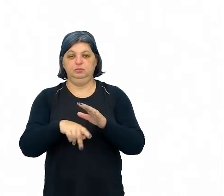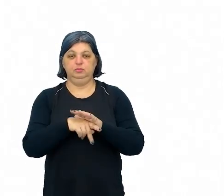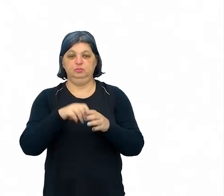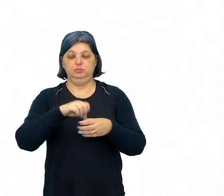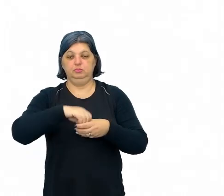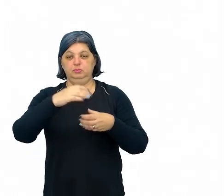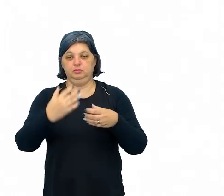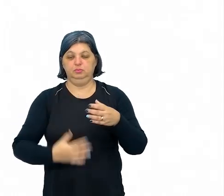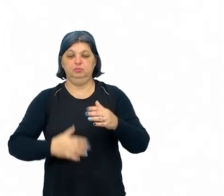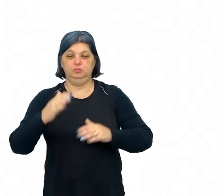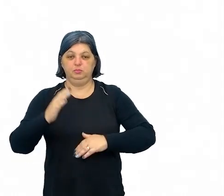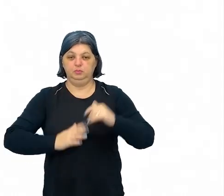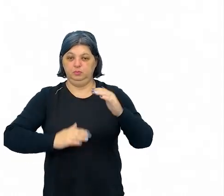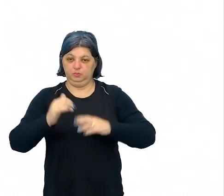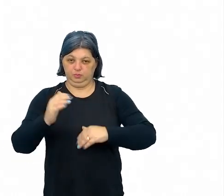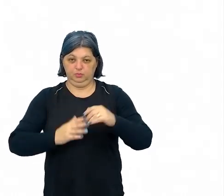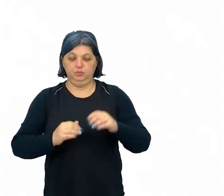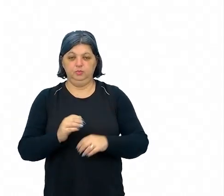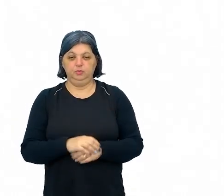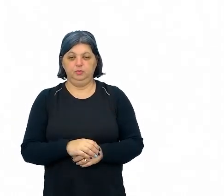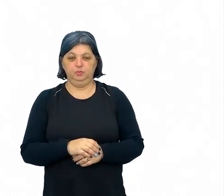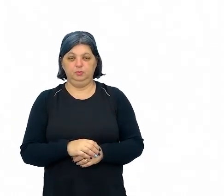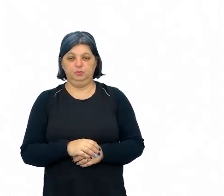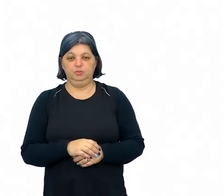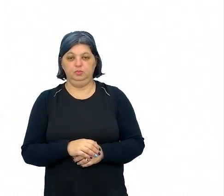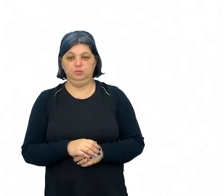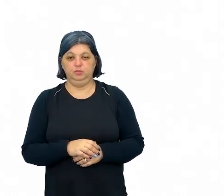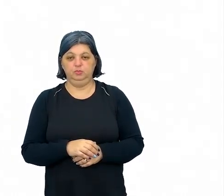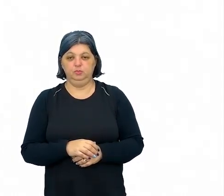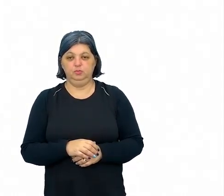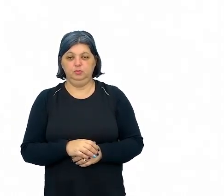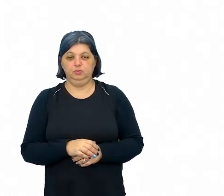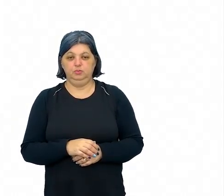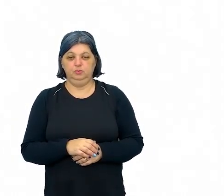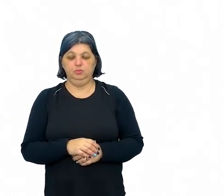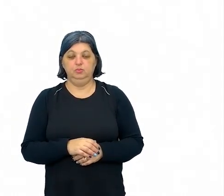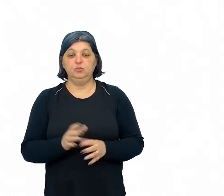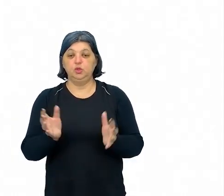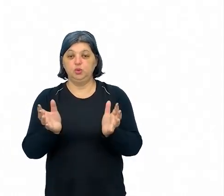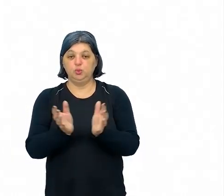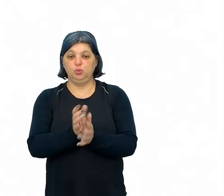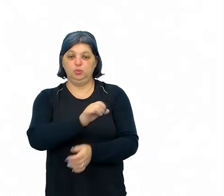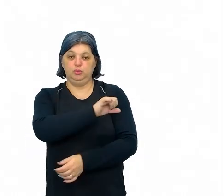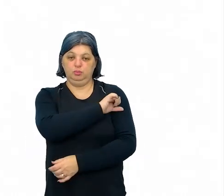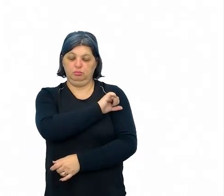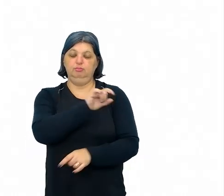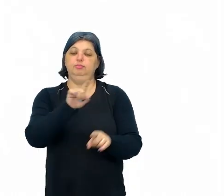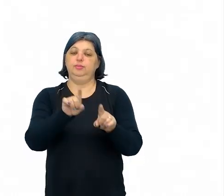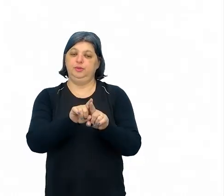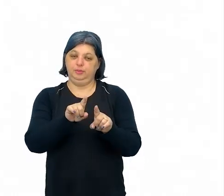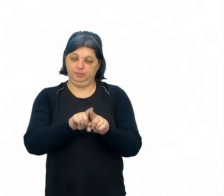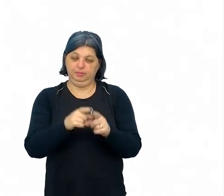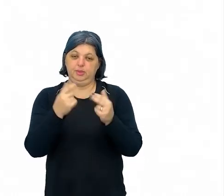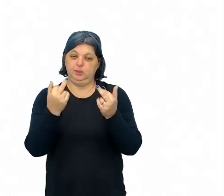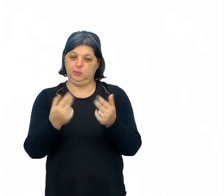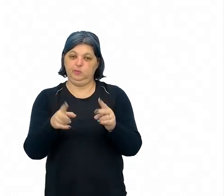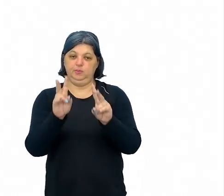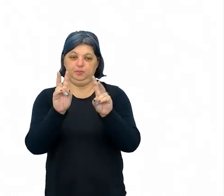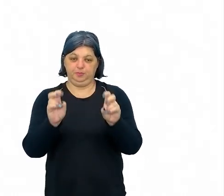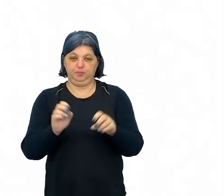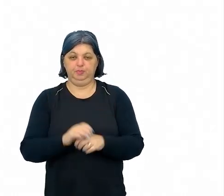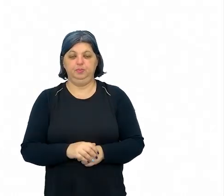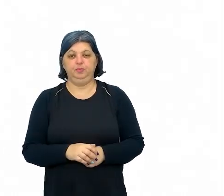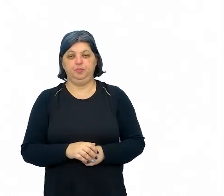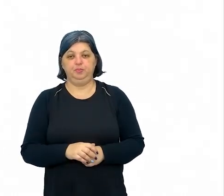nesta habilidade dita como essencial. No nono ano, a gente também trabalha com a álgebra, tá?